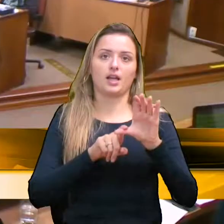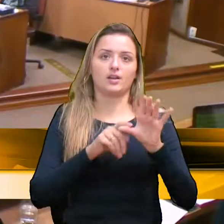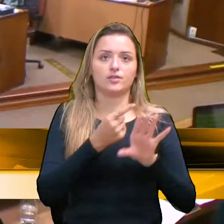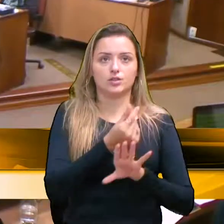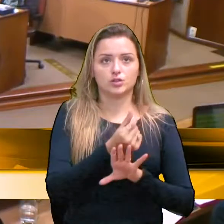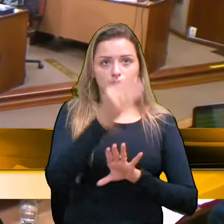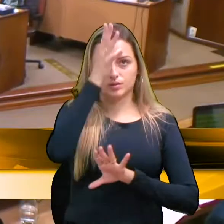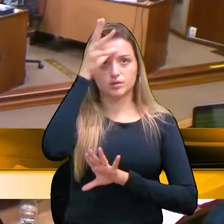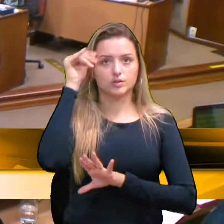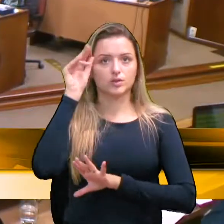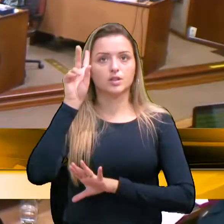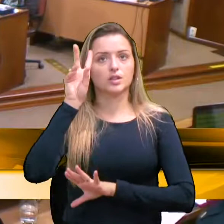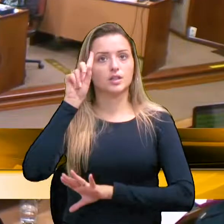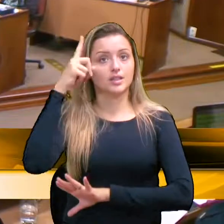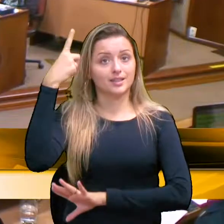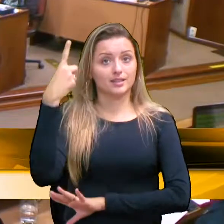requerimento.